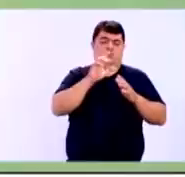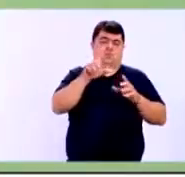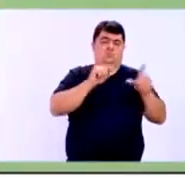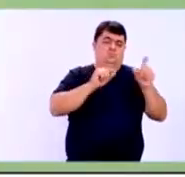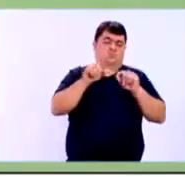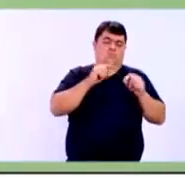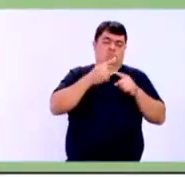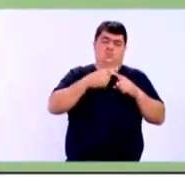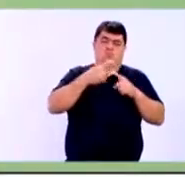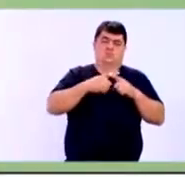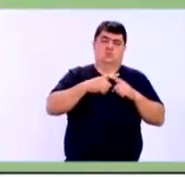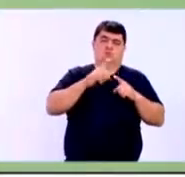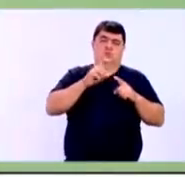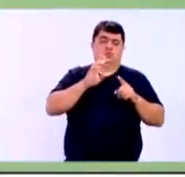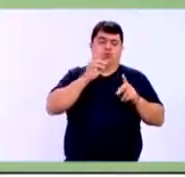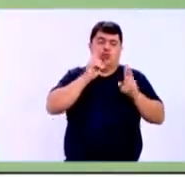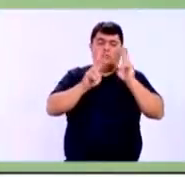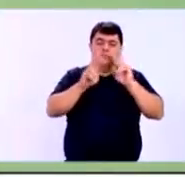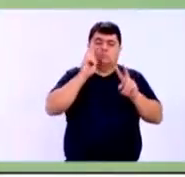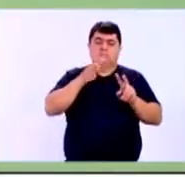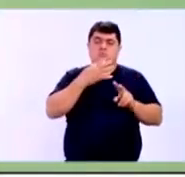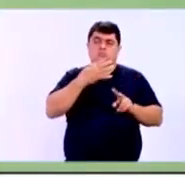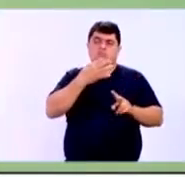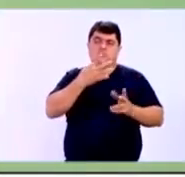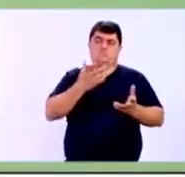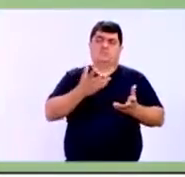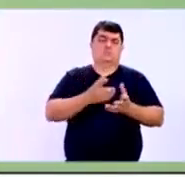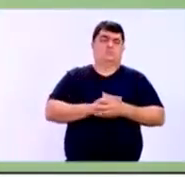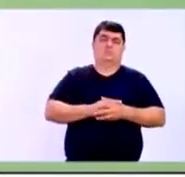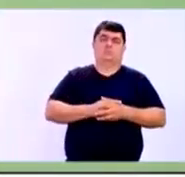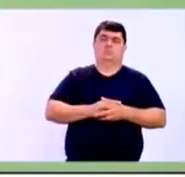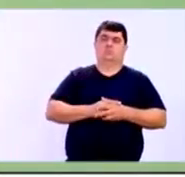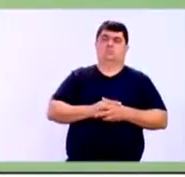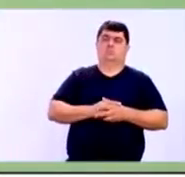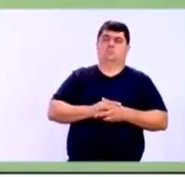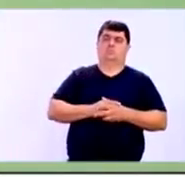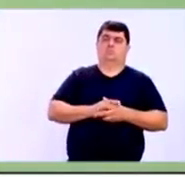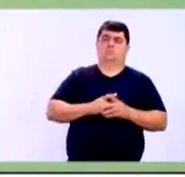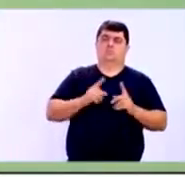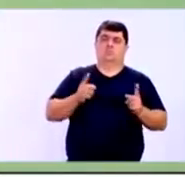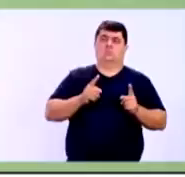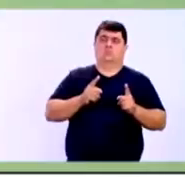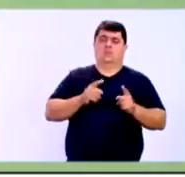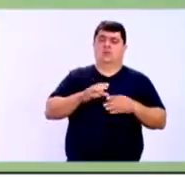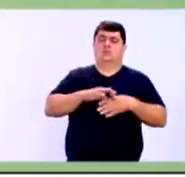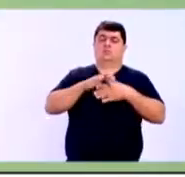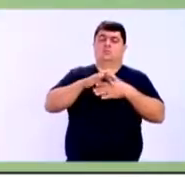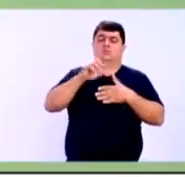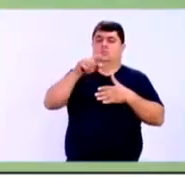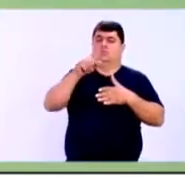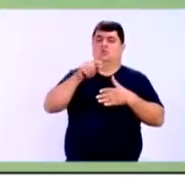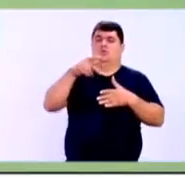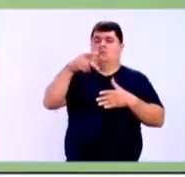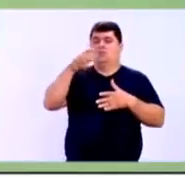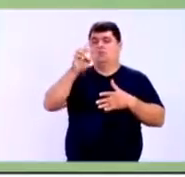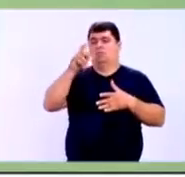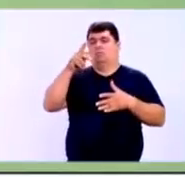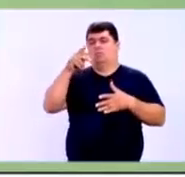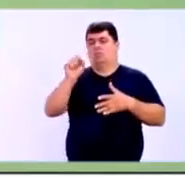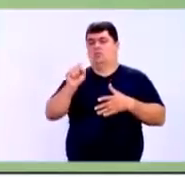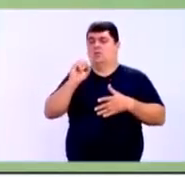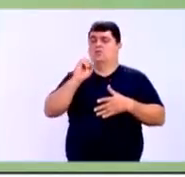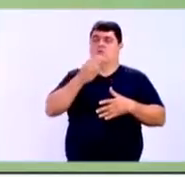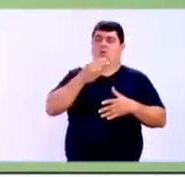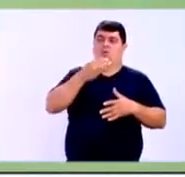modo de uma forma indireta, só para ter um controle gerencial, mas o método principal de apuração dele é o PEPS